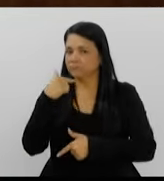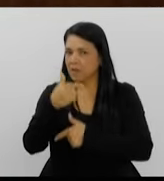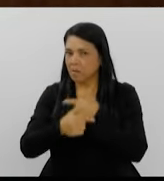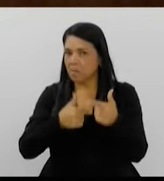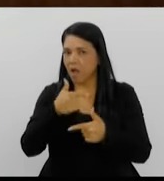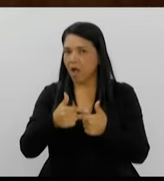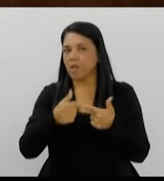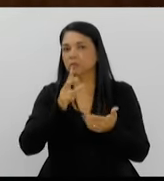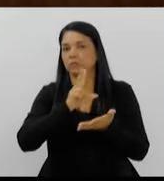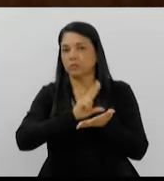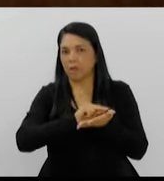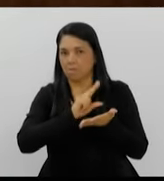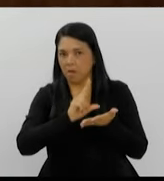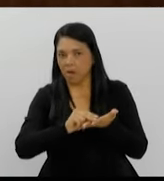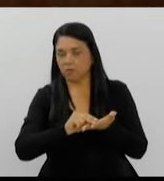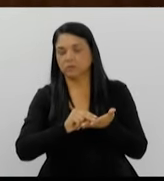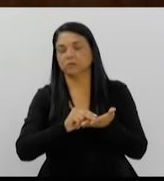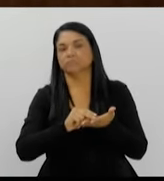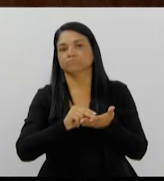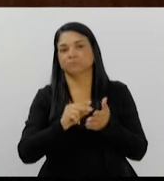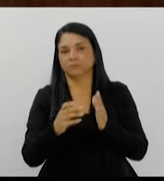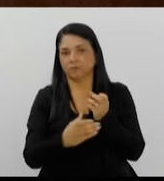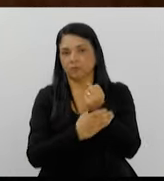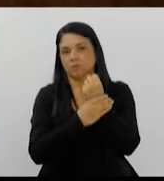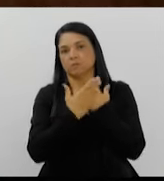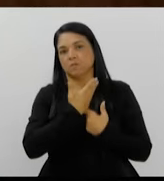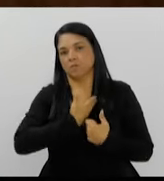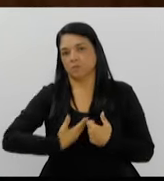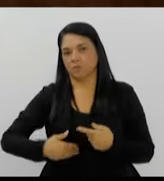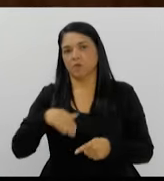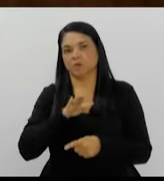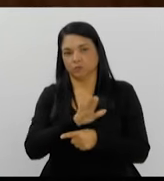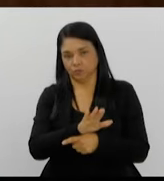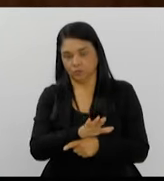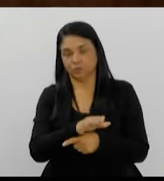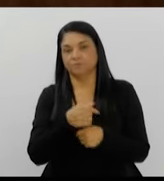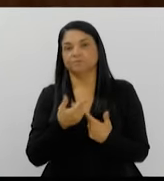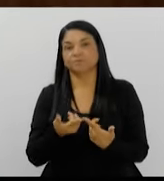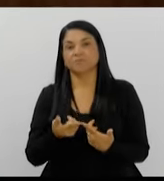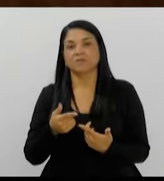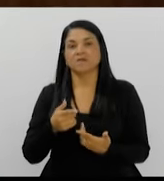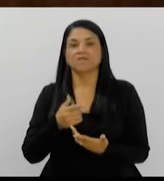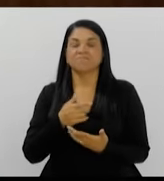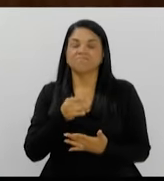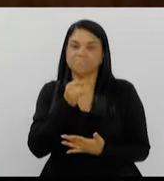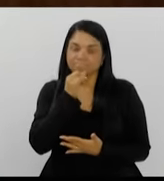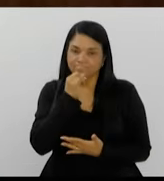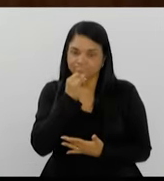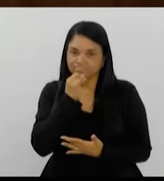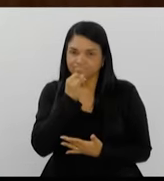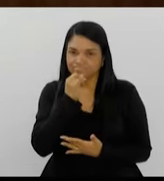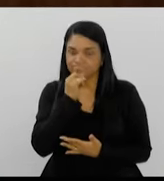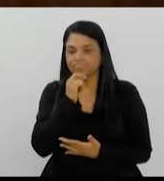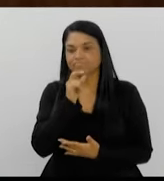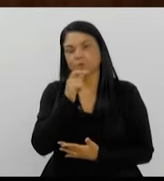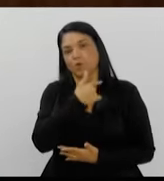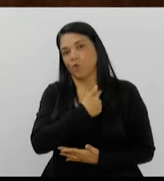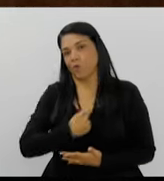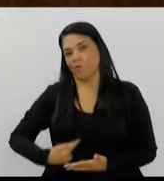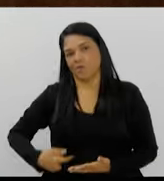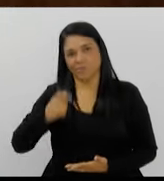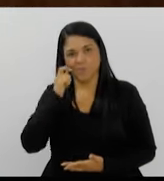pauta de segurança pública e infelizmente por muitas vezes ele não tem ouvido esta